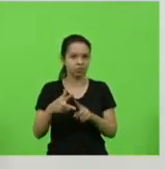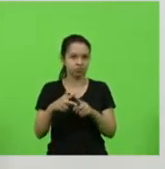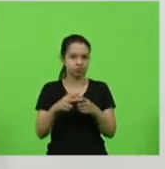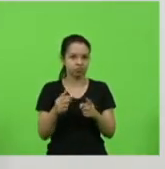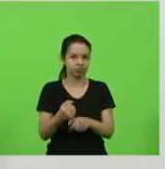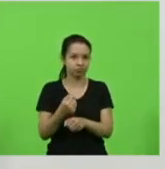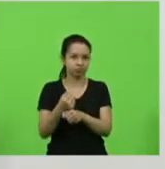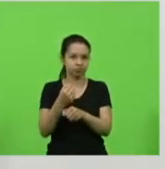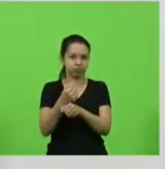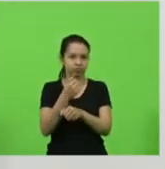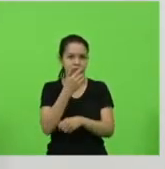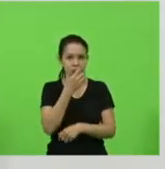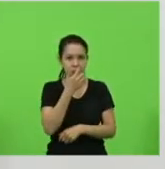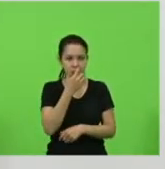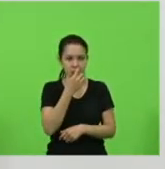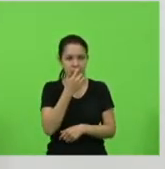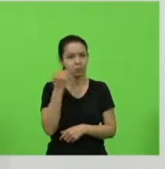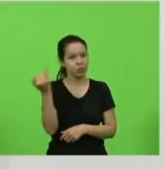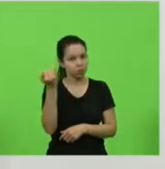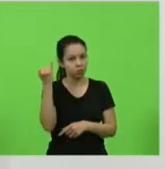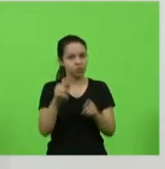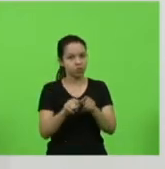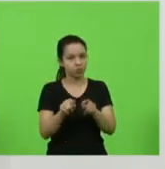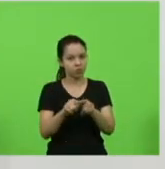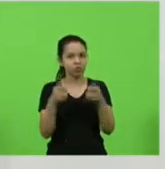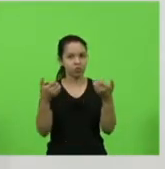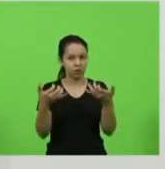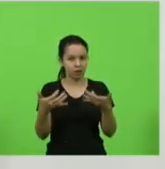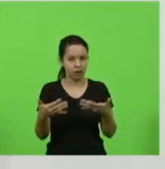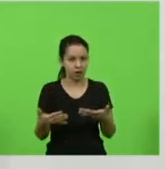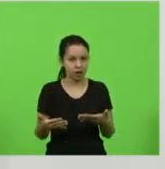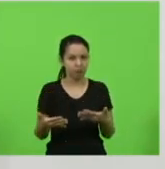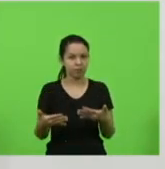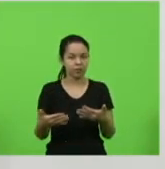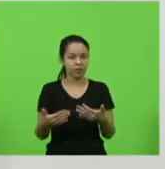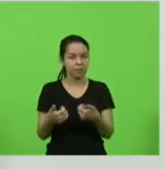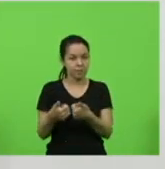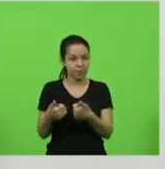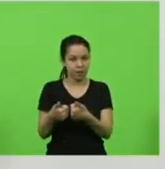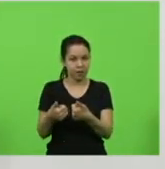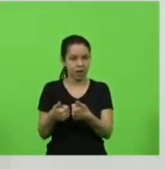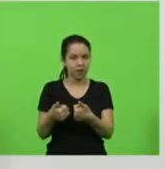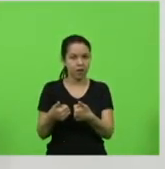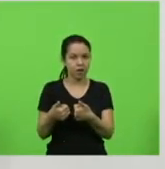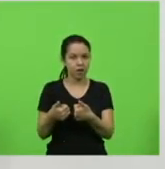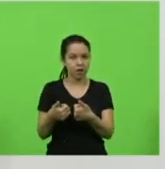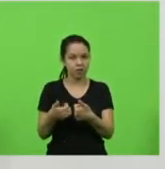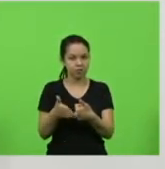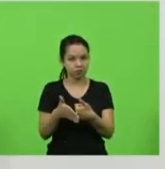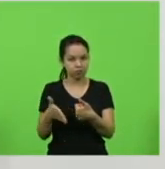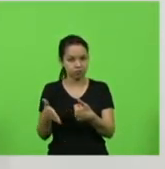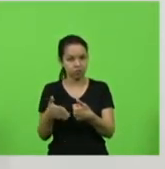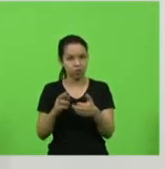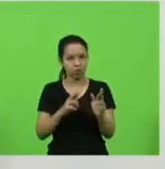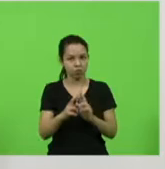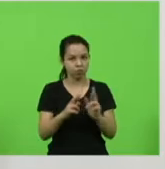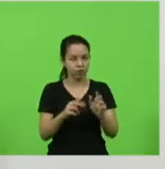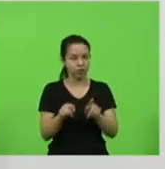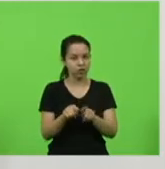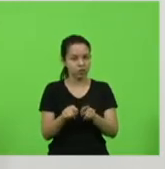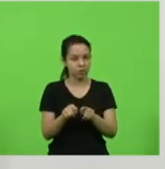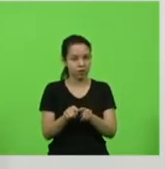importante ressaltar que, às margens dessa rodovia, também vai se instalar uma empresa de grande